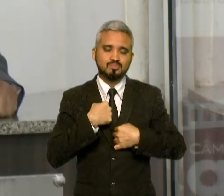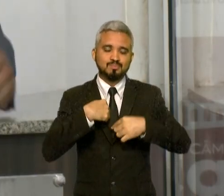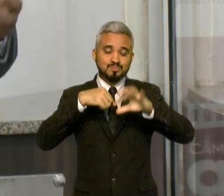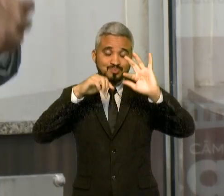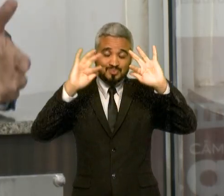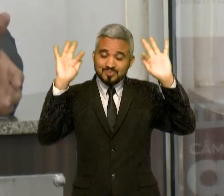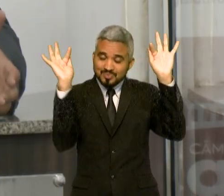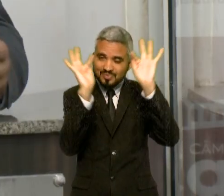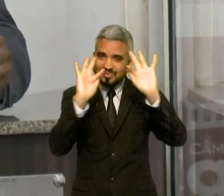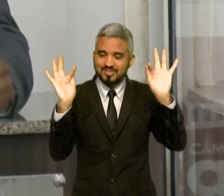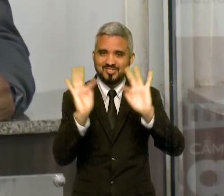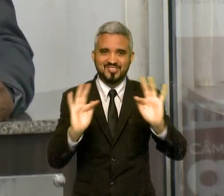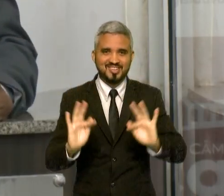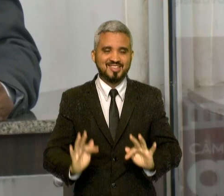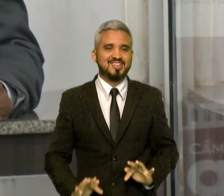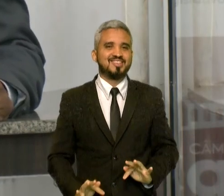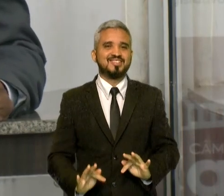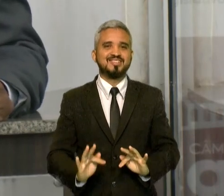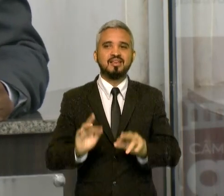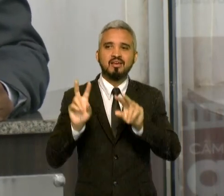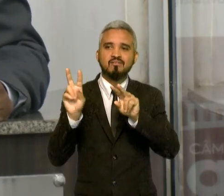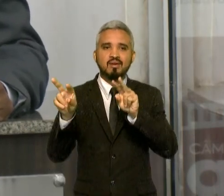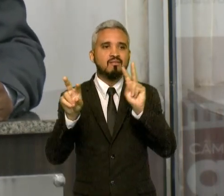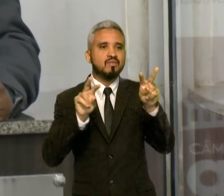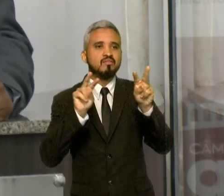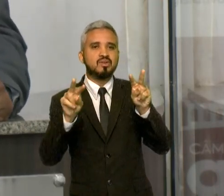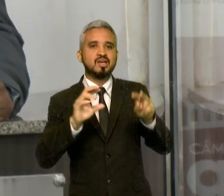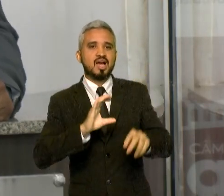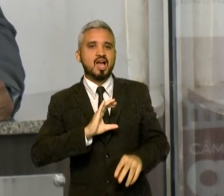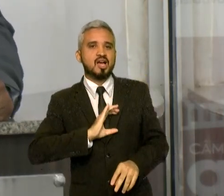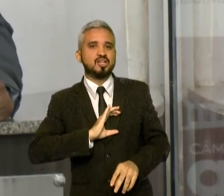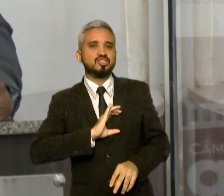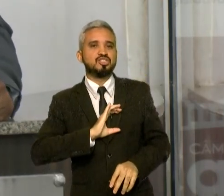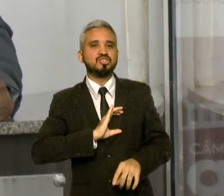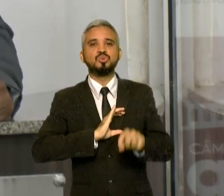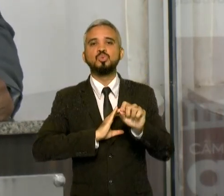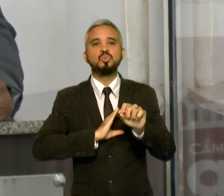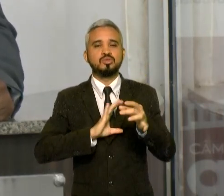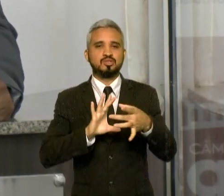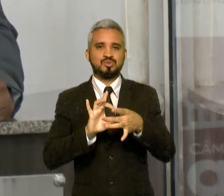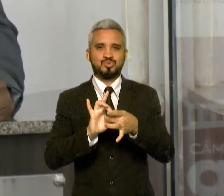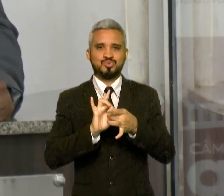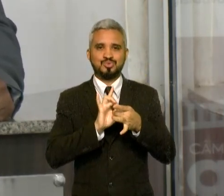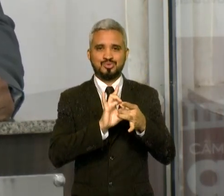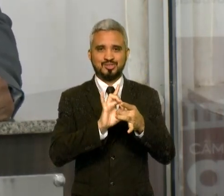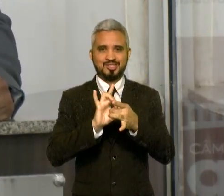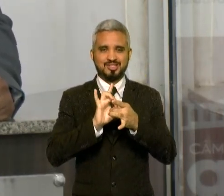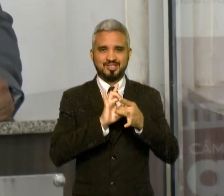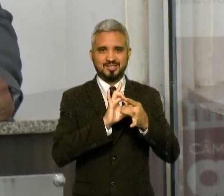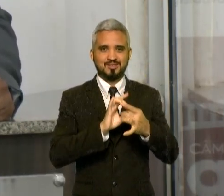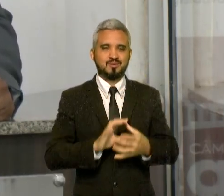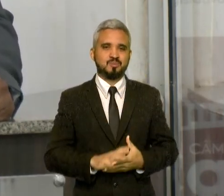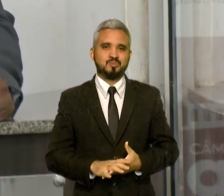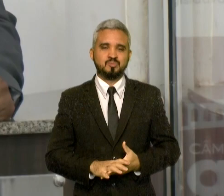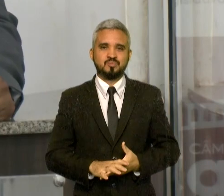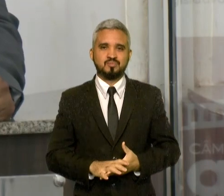hoje, aqui em Caxias, esse gesto de união, que hoje é